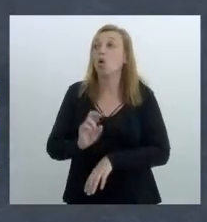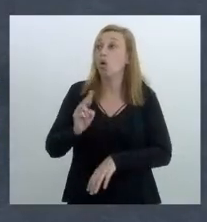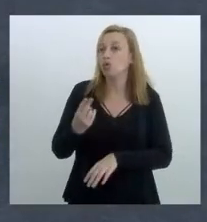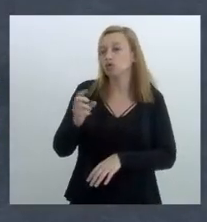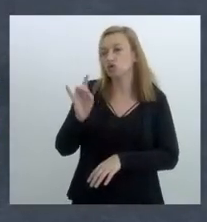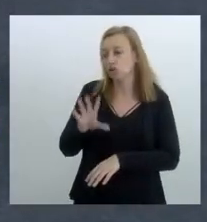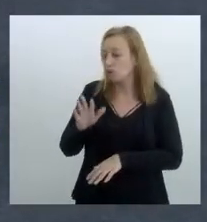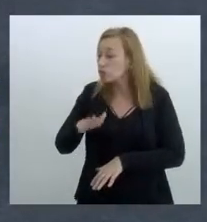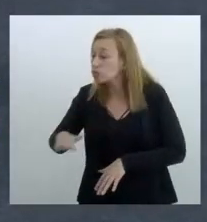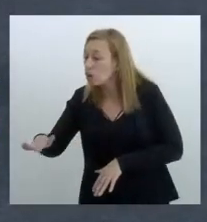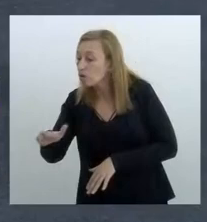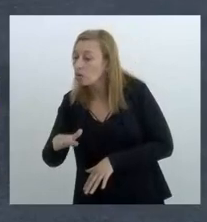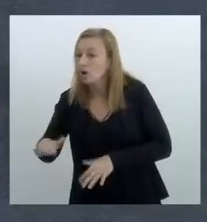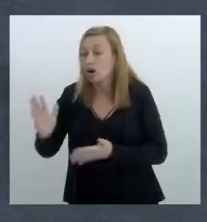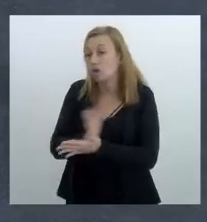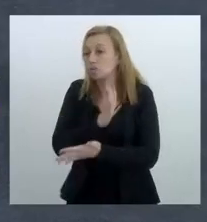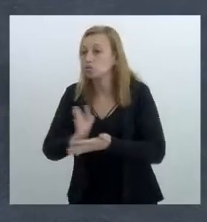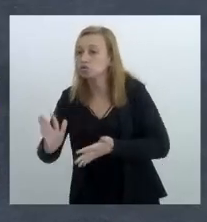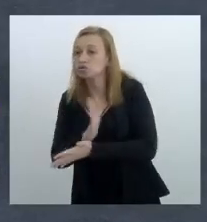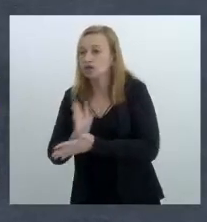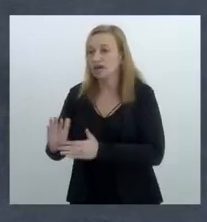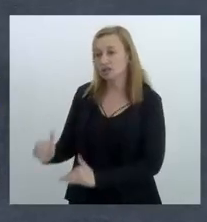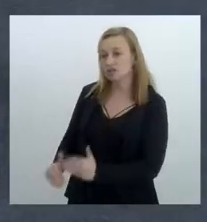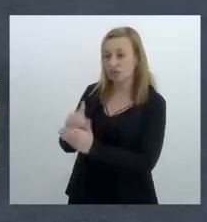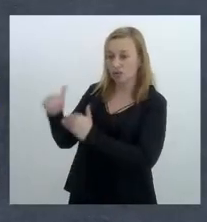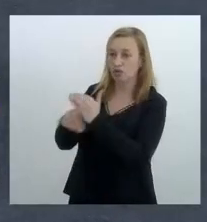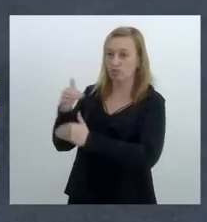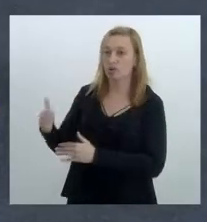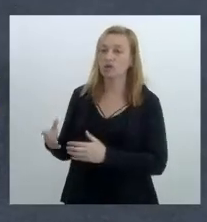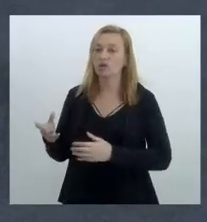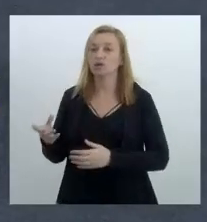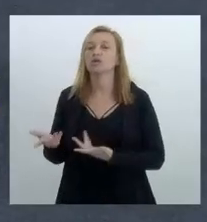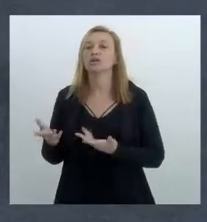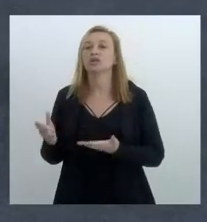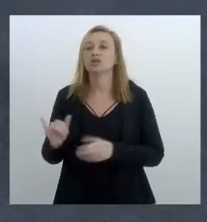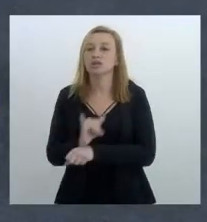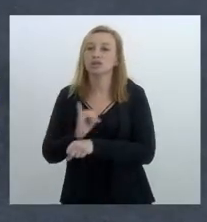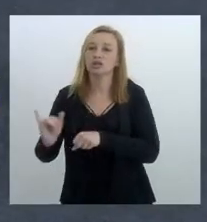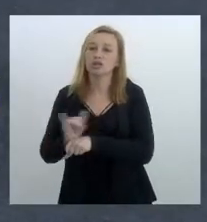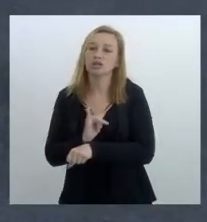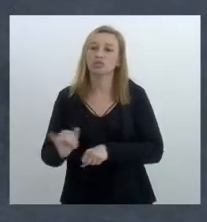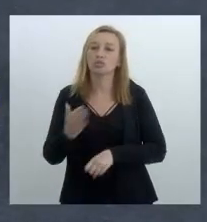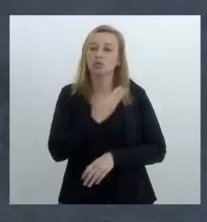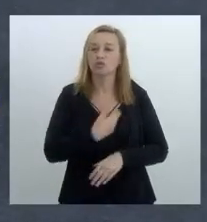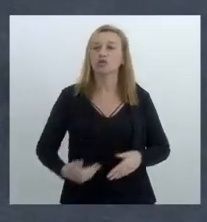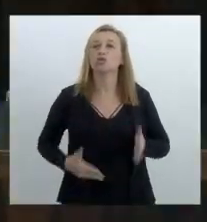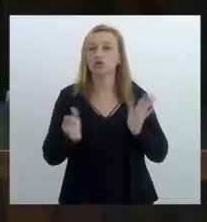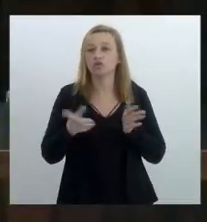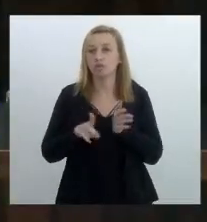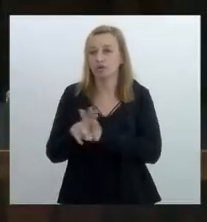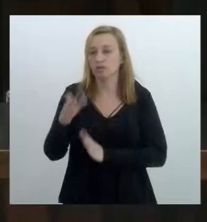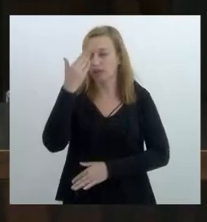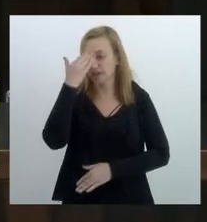setores, né, considerados estratégicos para o governo, para o Poder Executivo do Rio de Janeiro hoje. Era essa a pergunta. Obrigado.